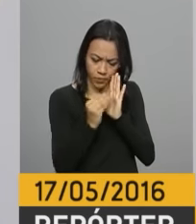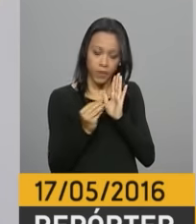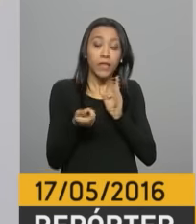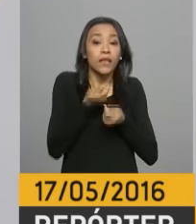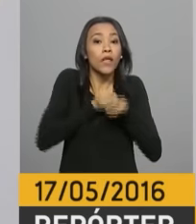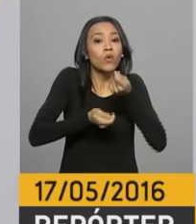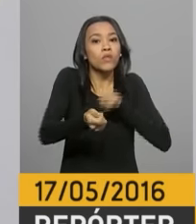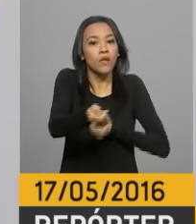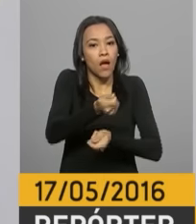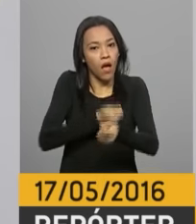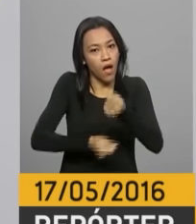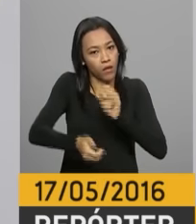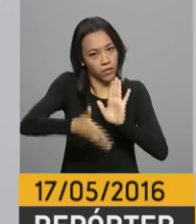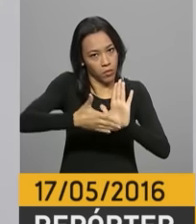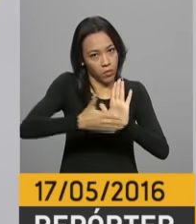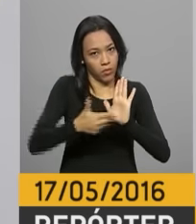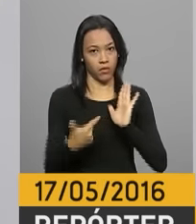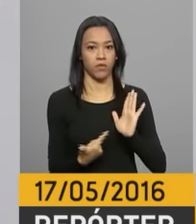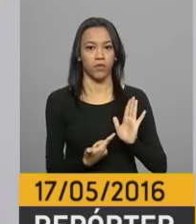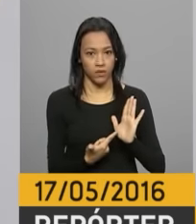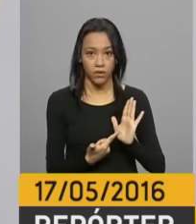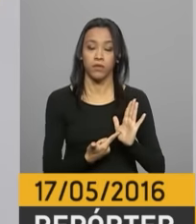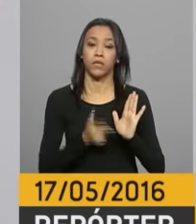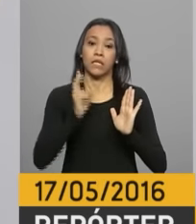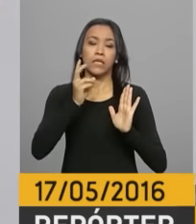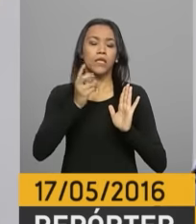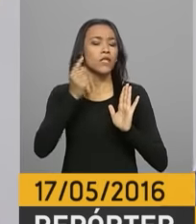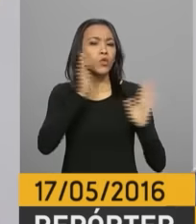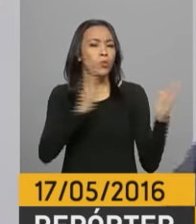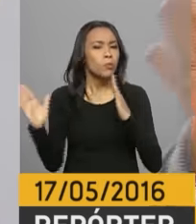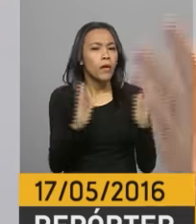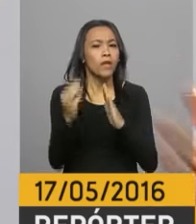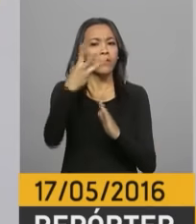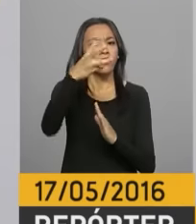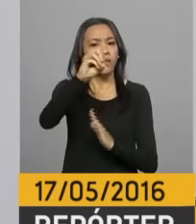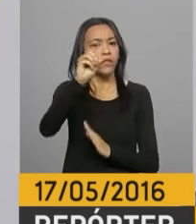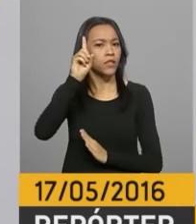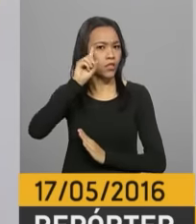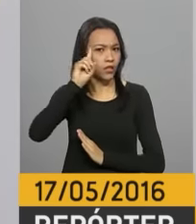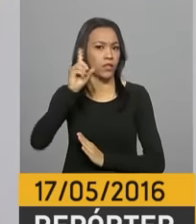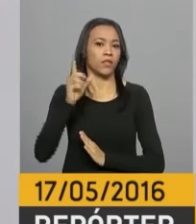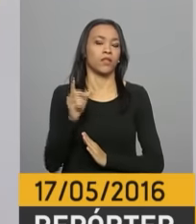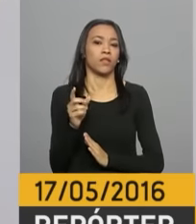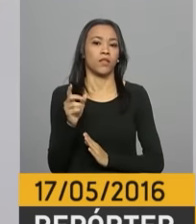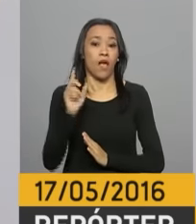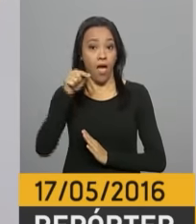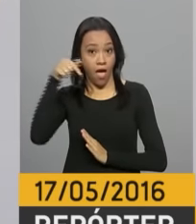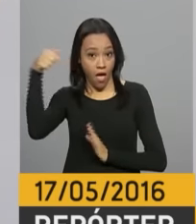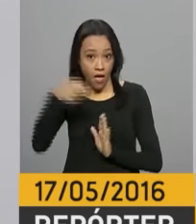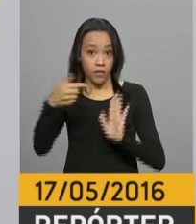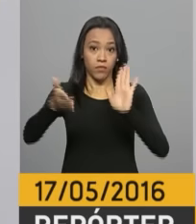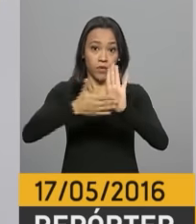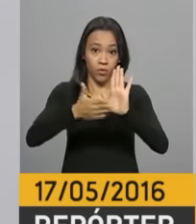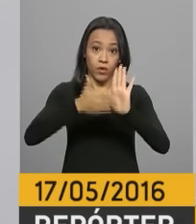quando apresentemos a proposta dentro de 30 dias, essa proposta já